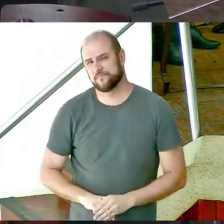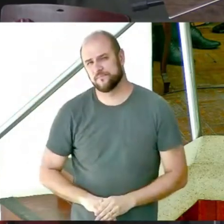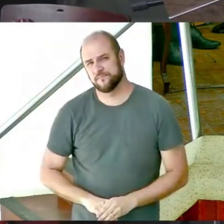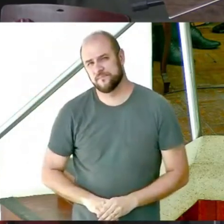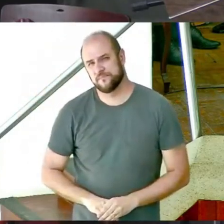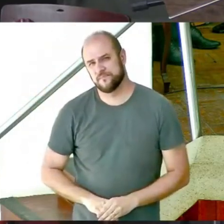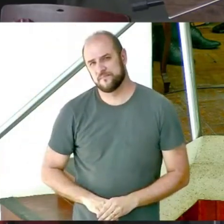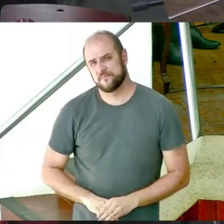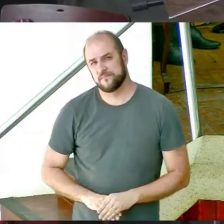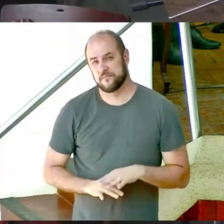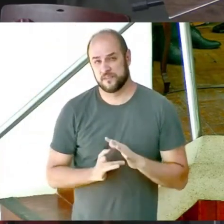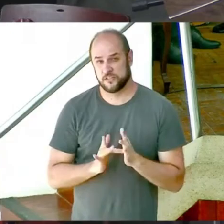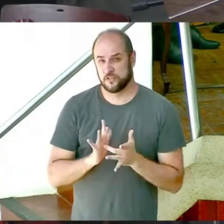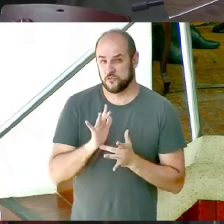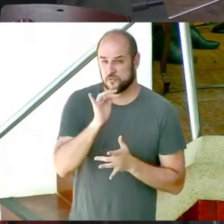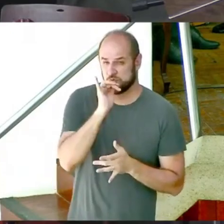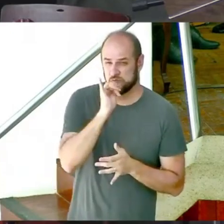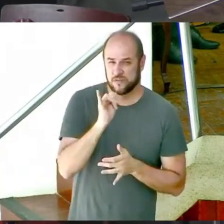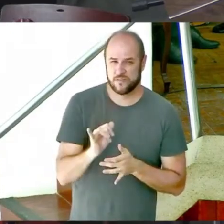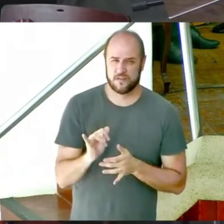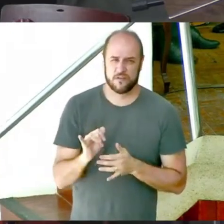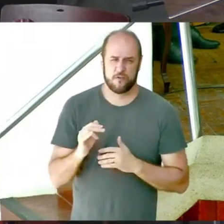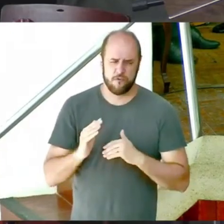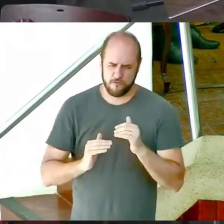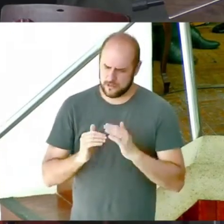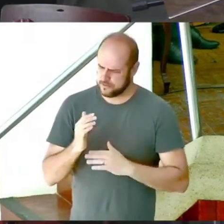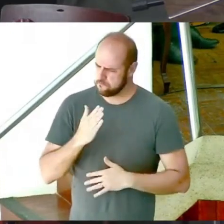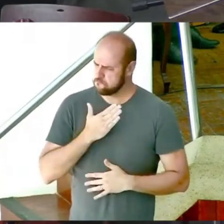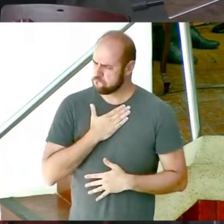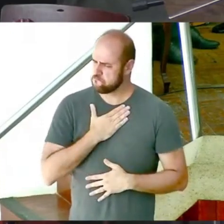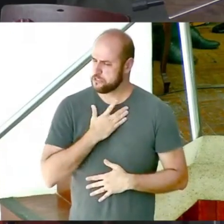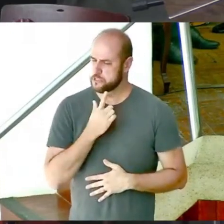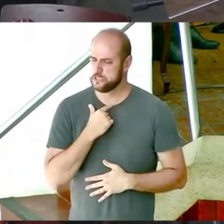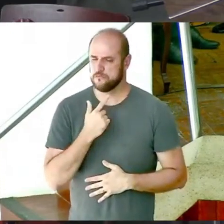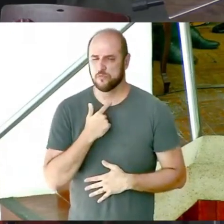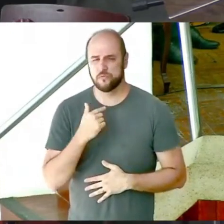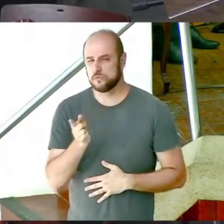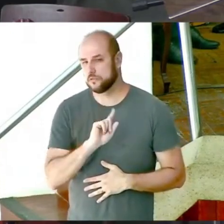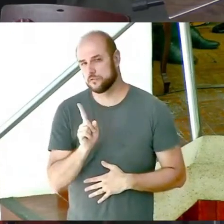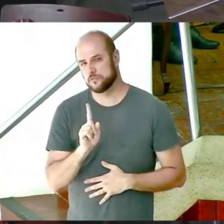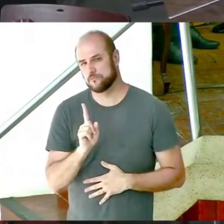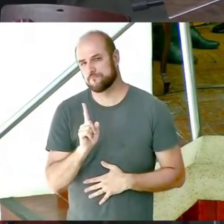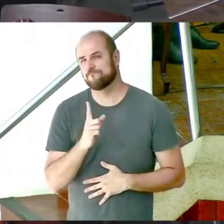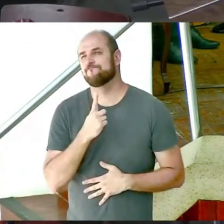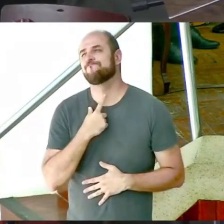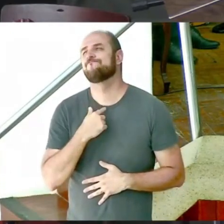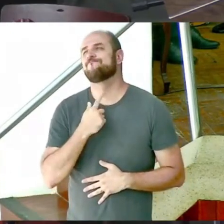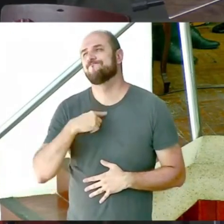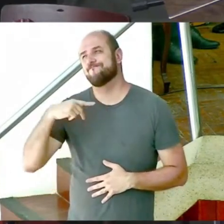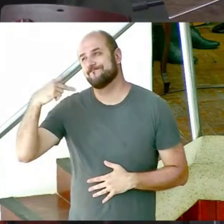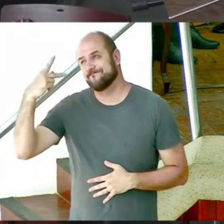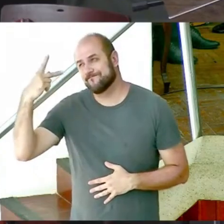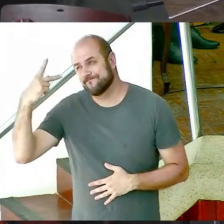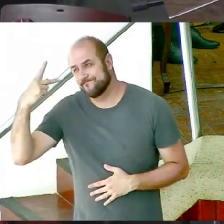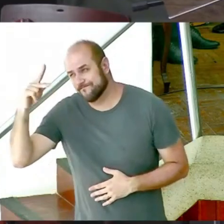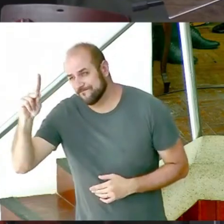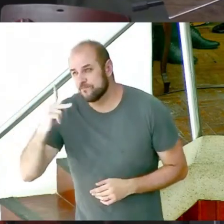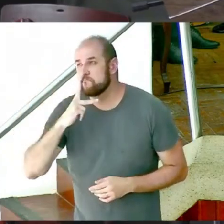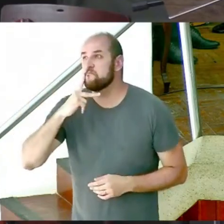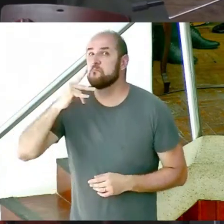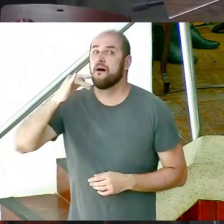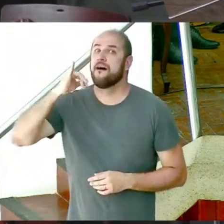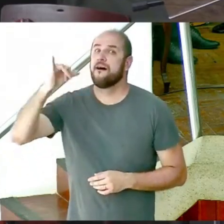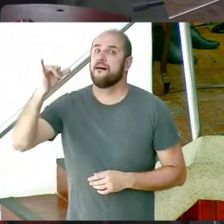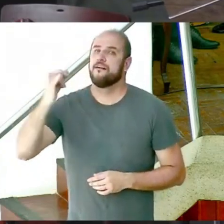ele diz: que não seja feito aquilo que eu quero, mas o que o Senhor quer, o que o Pai quer. Ele